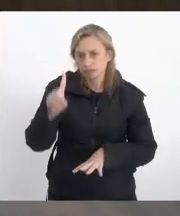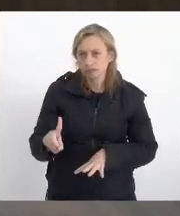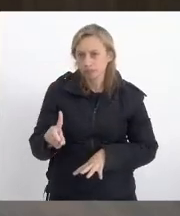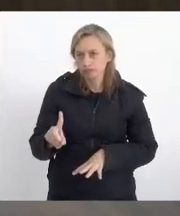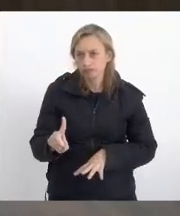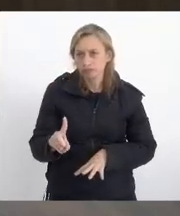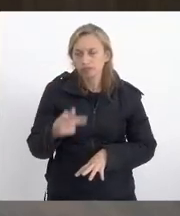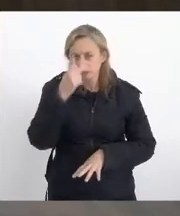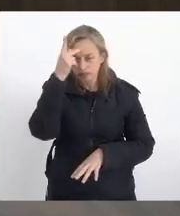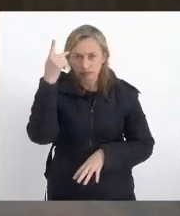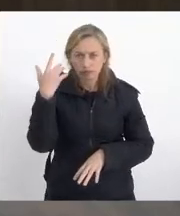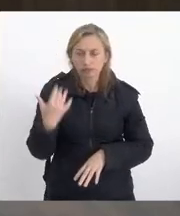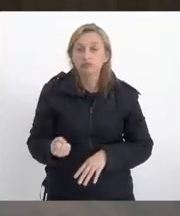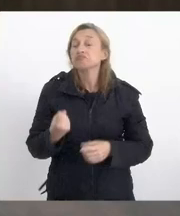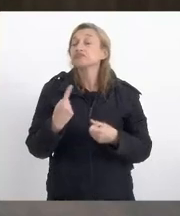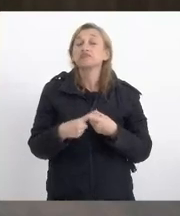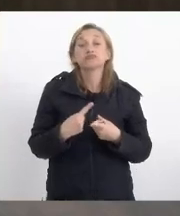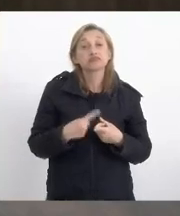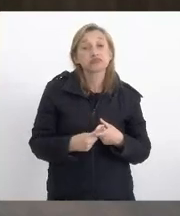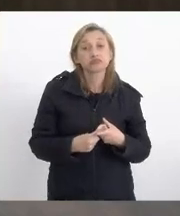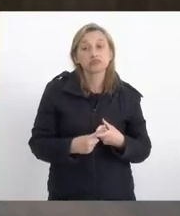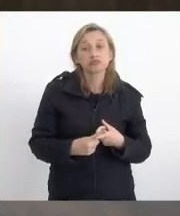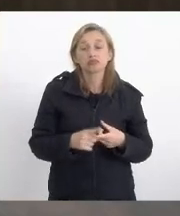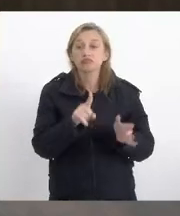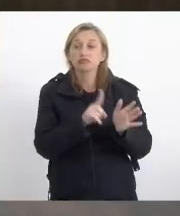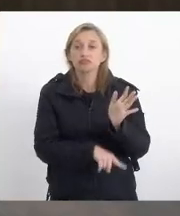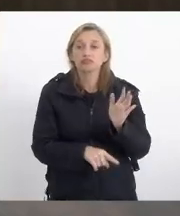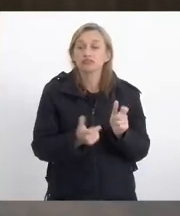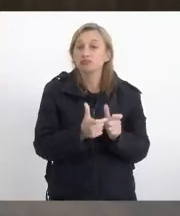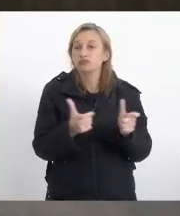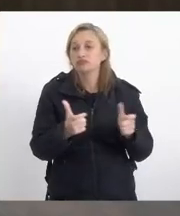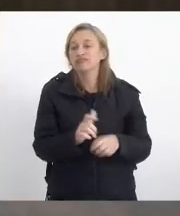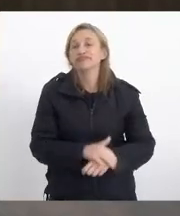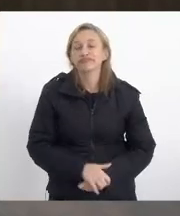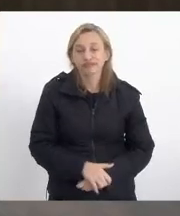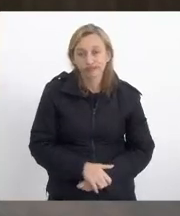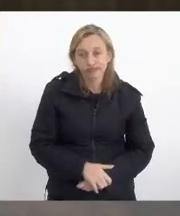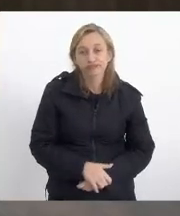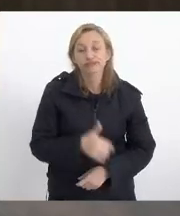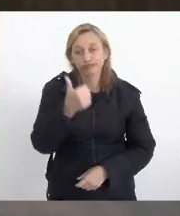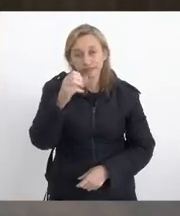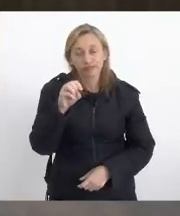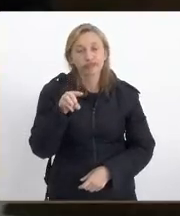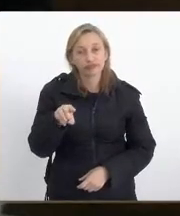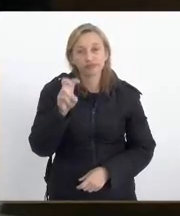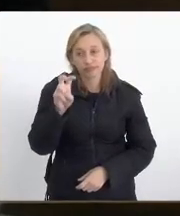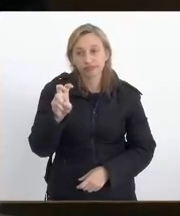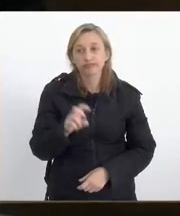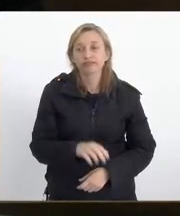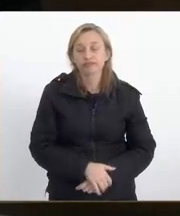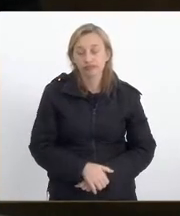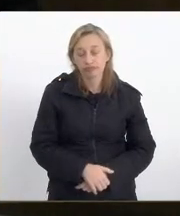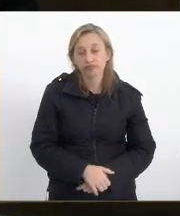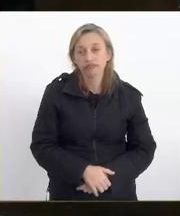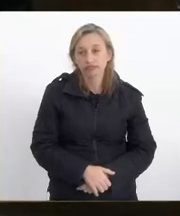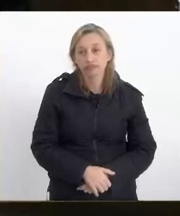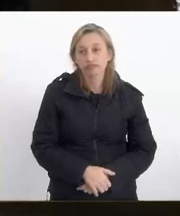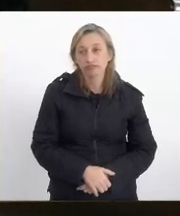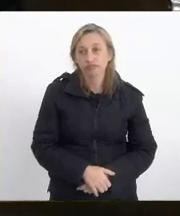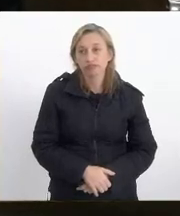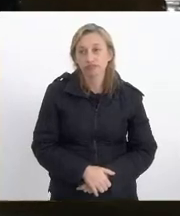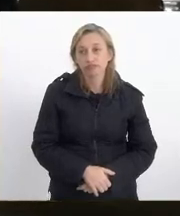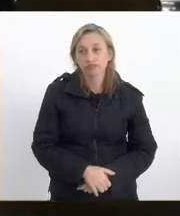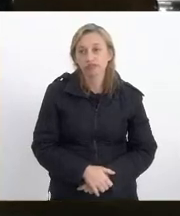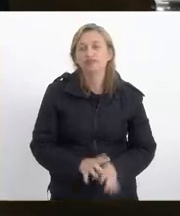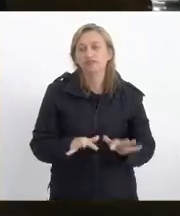dos pensionistas. Por quê? Um desconto muito abrupto, de 10,5 sobre o bruto.